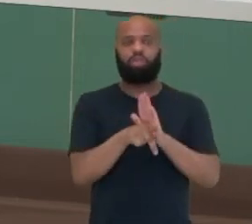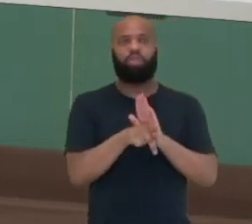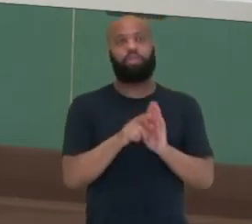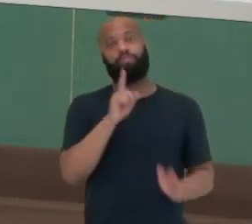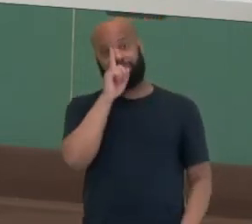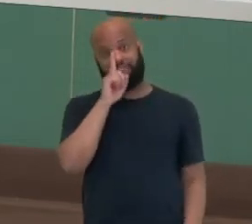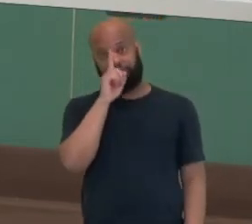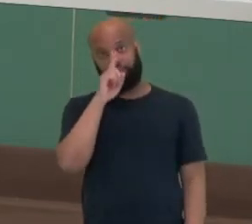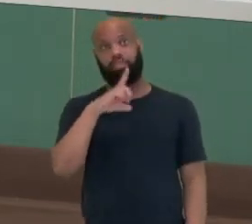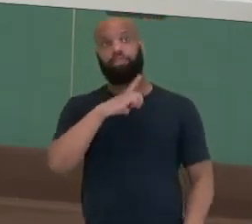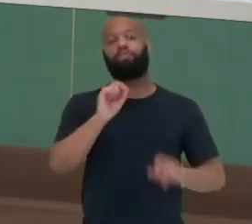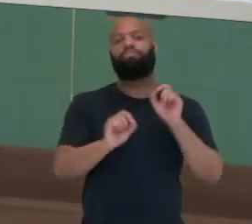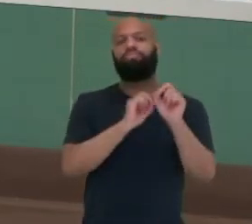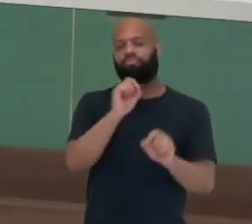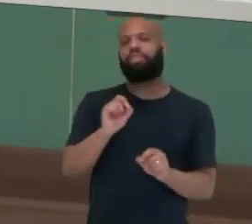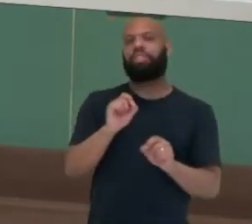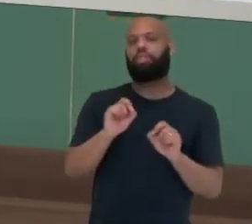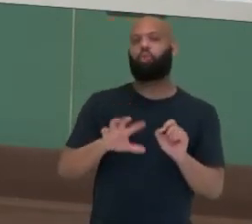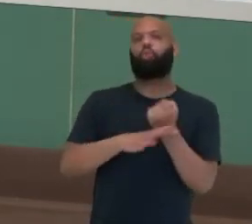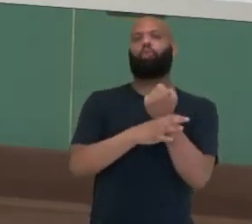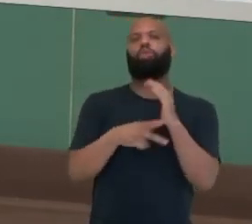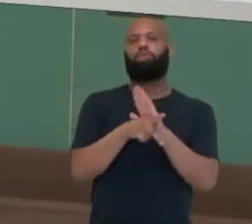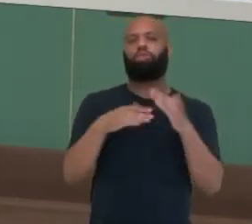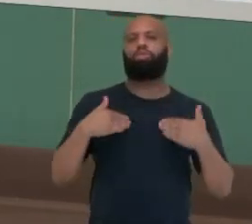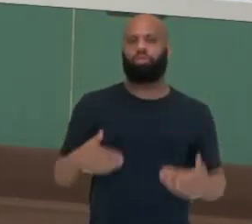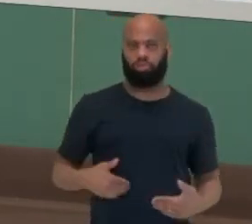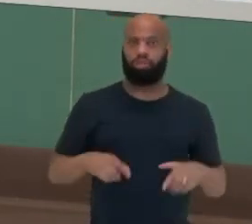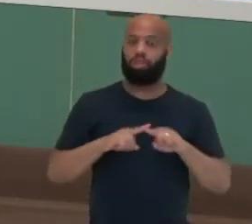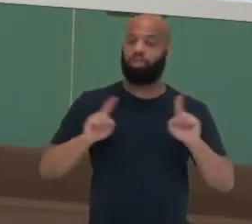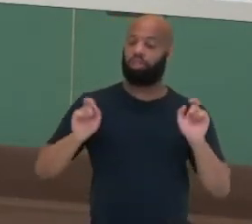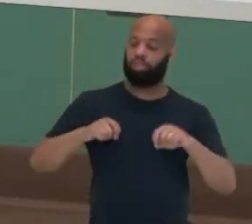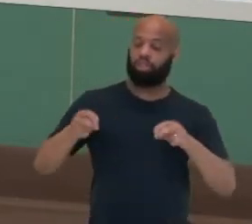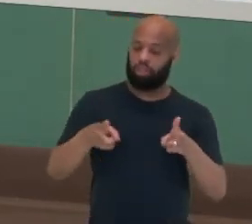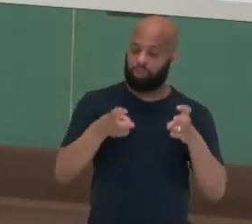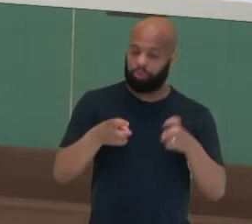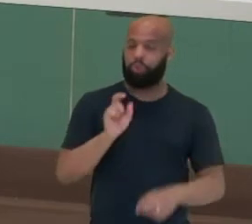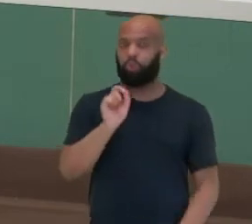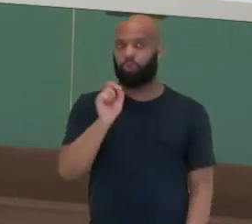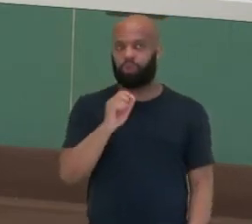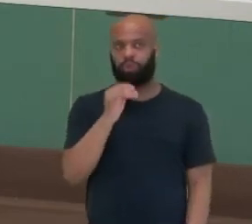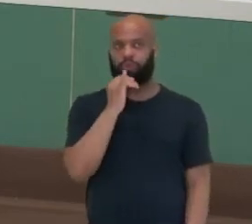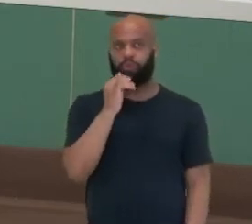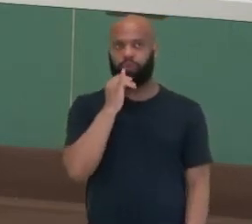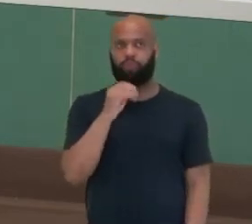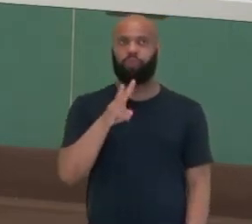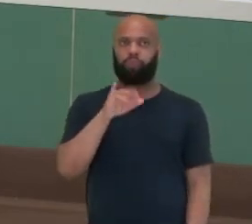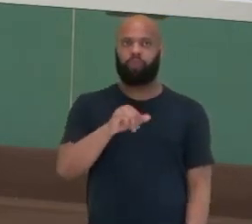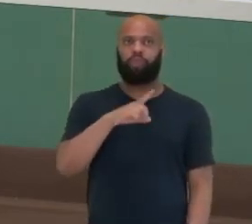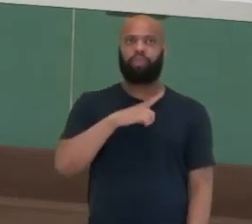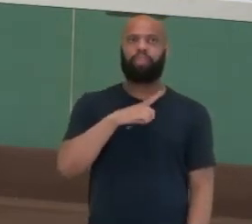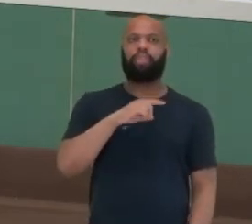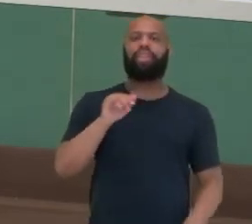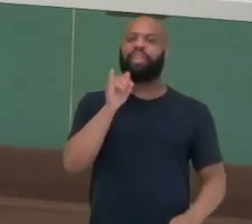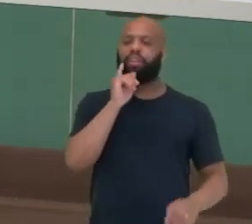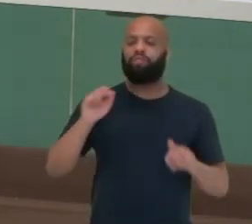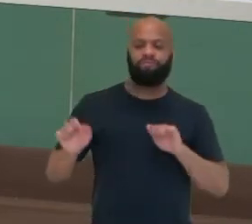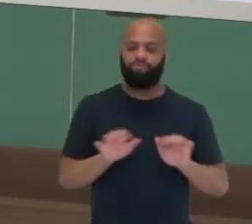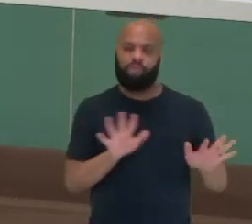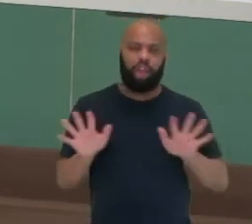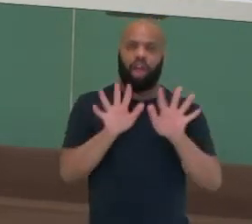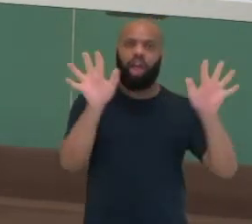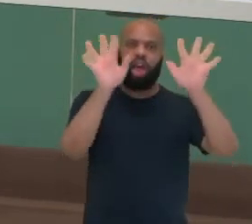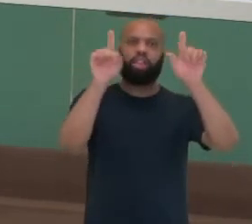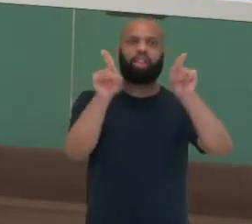corpo, mas não só com a alimentação. Por meio dele podemos perceber, por exemplo, a presença de fumaça ou gases